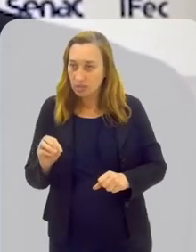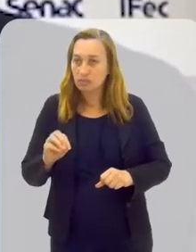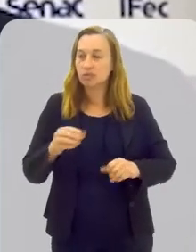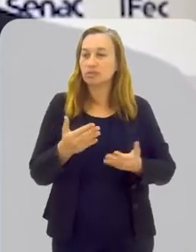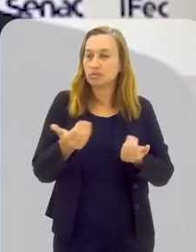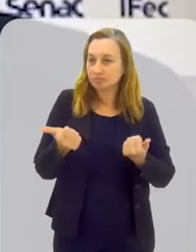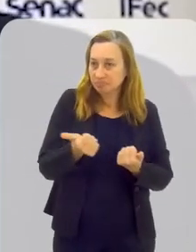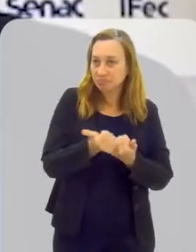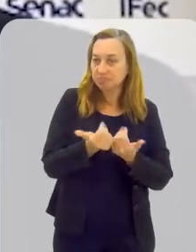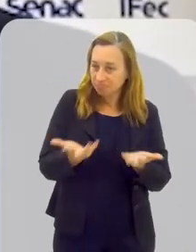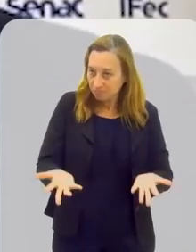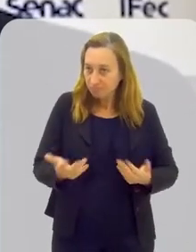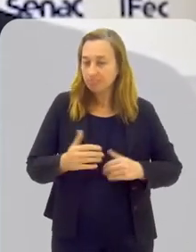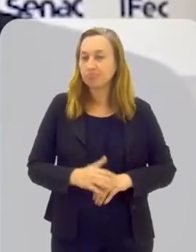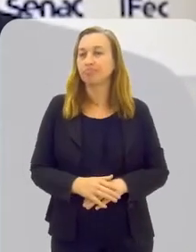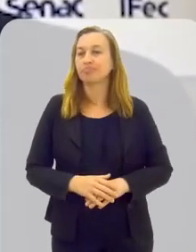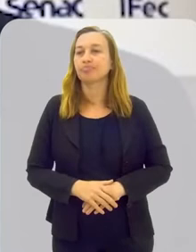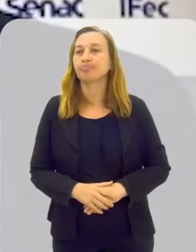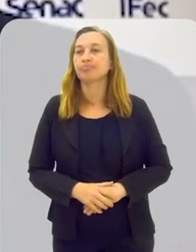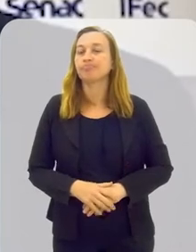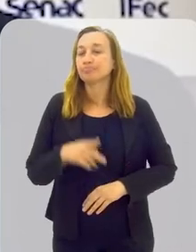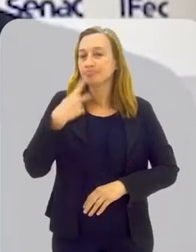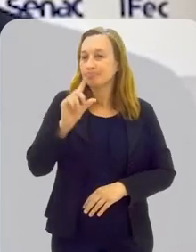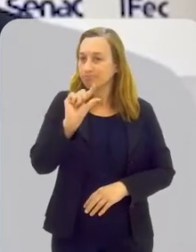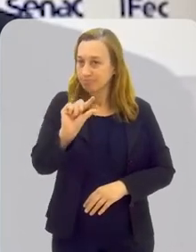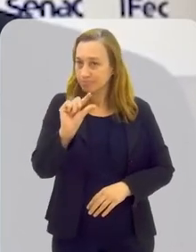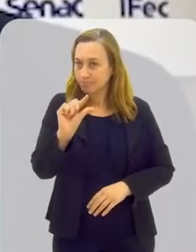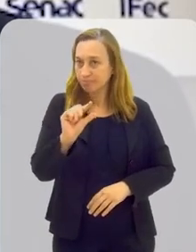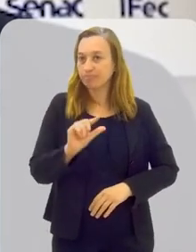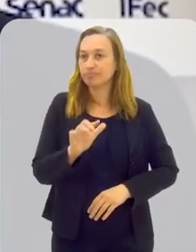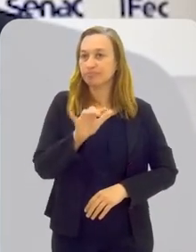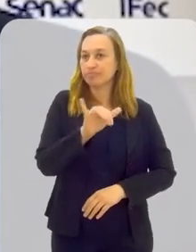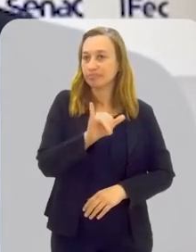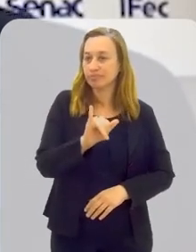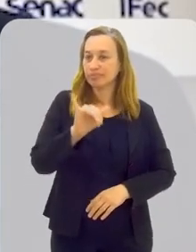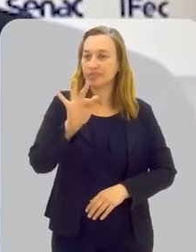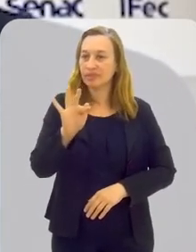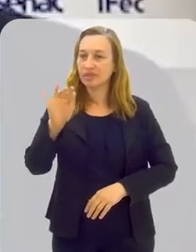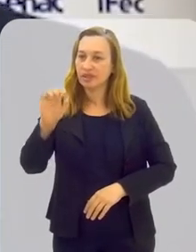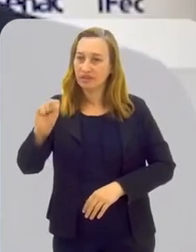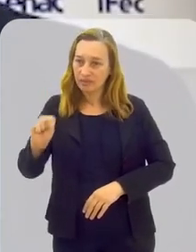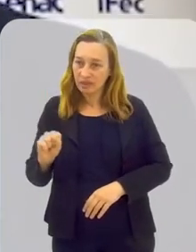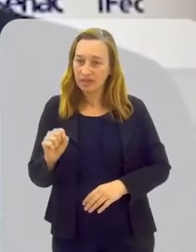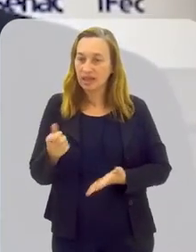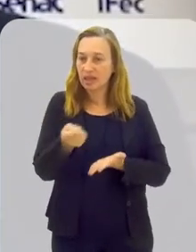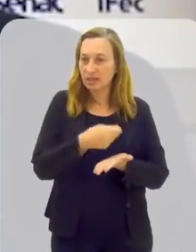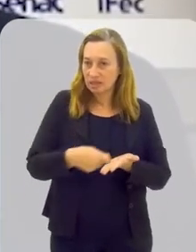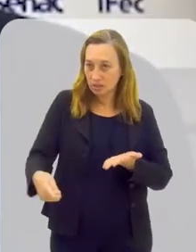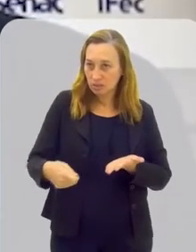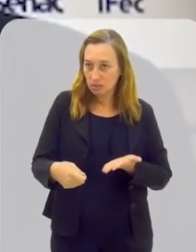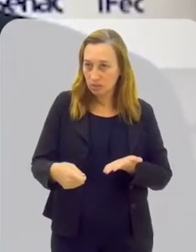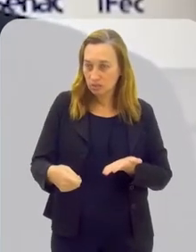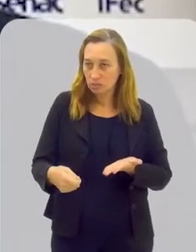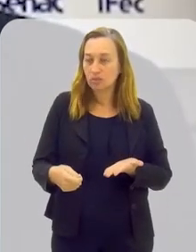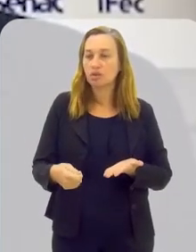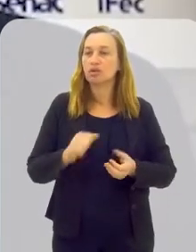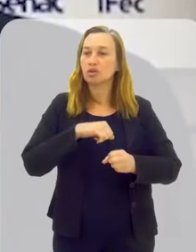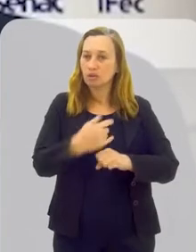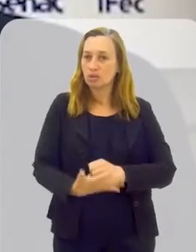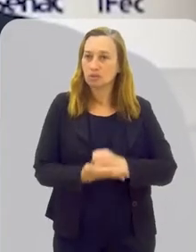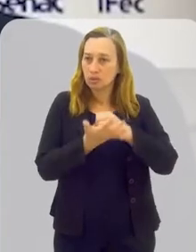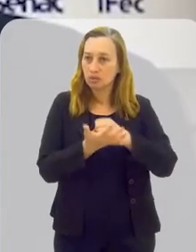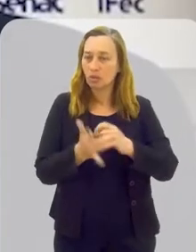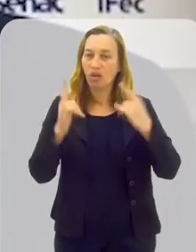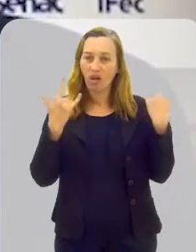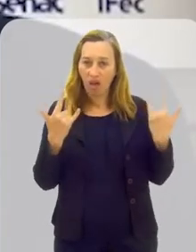e participou como protagonista de forma bem efetiva vou falar um pouco do IFES o IFES ele assinou o